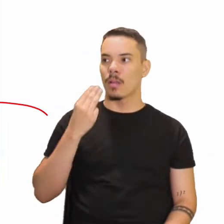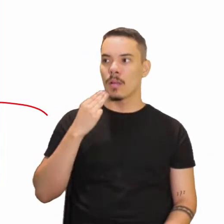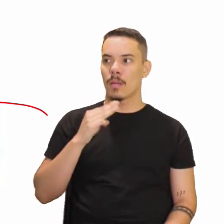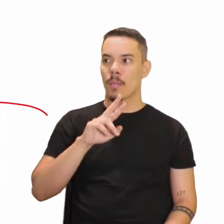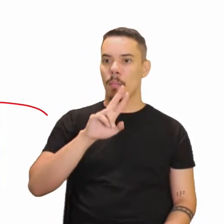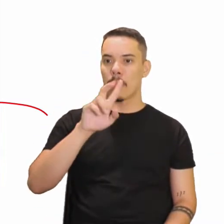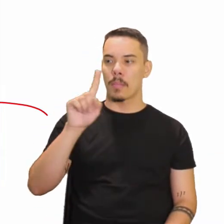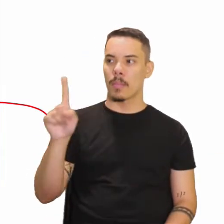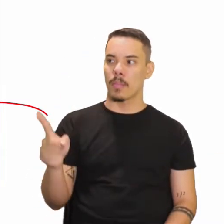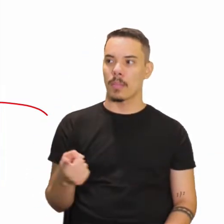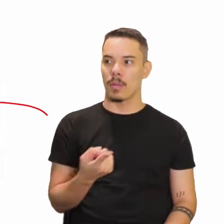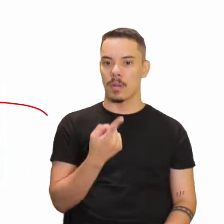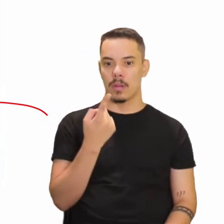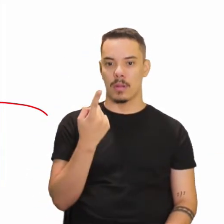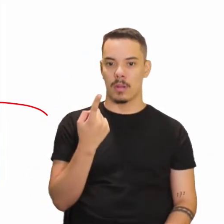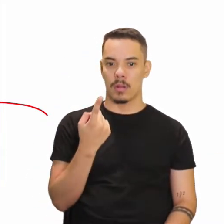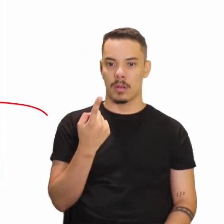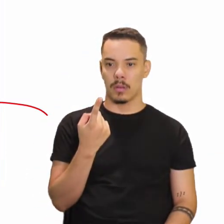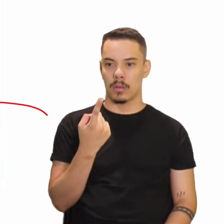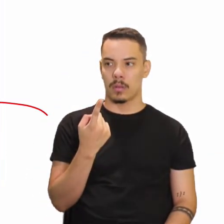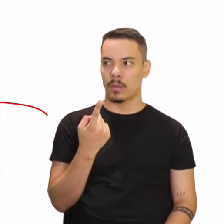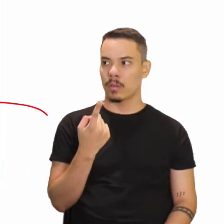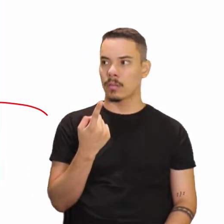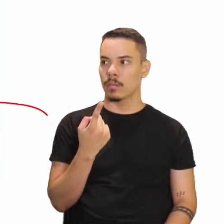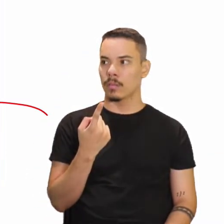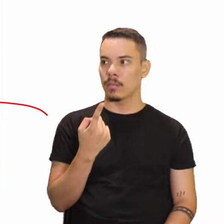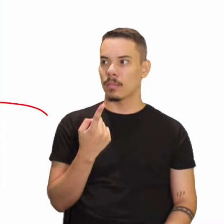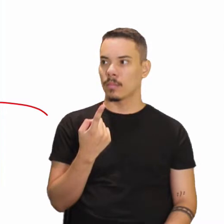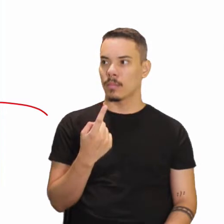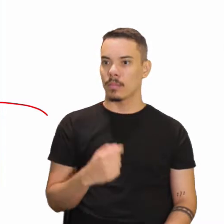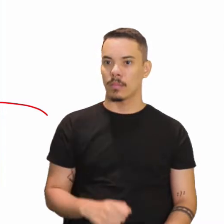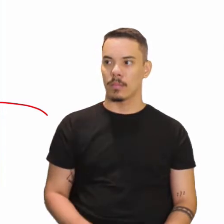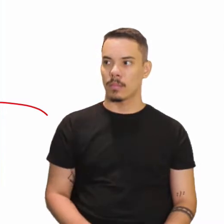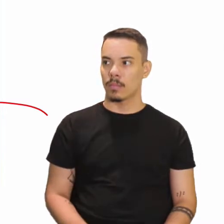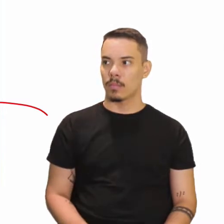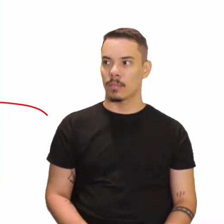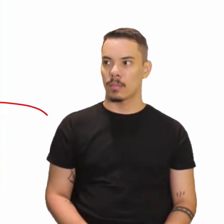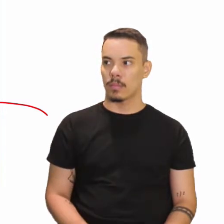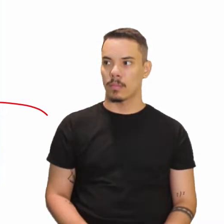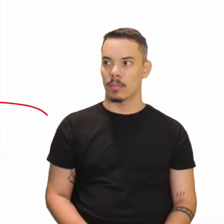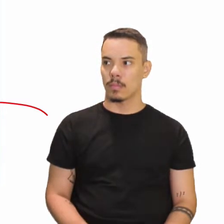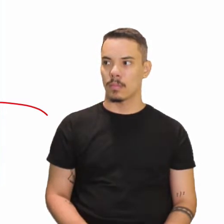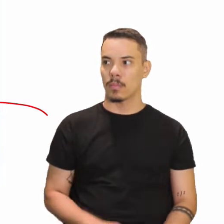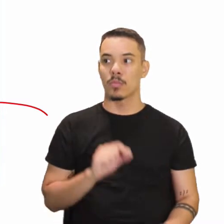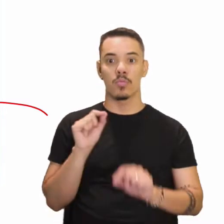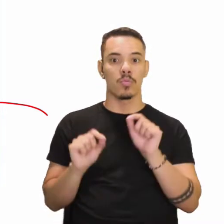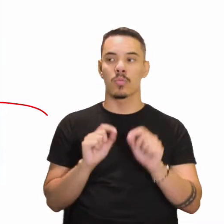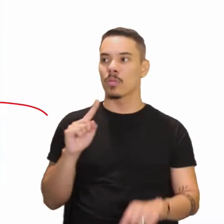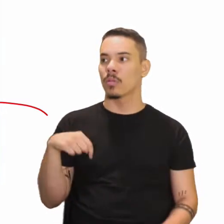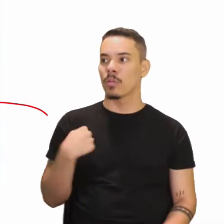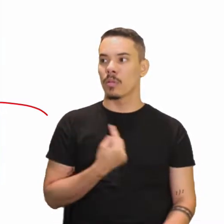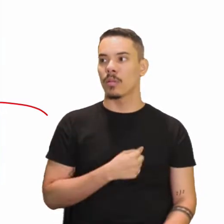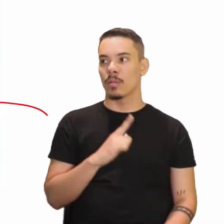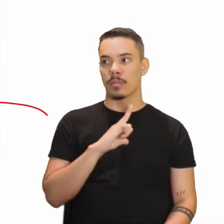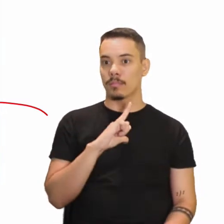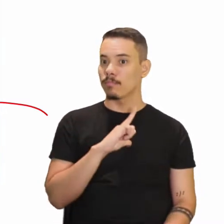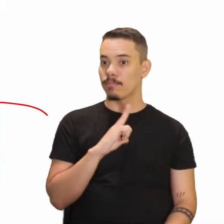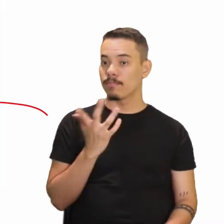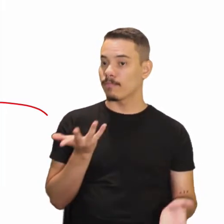meta verso que que nós temos aqui no metaverso ó